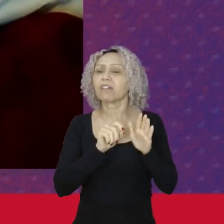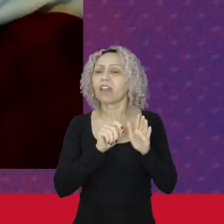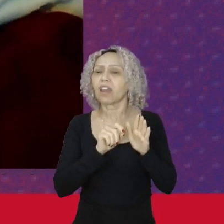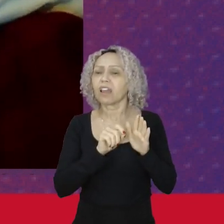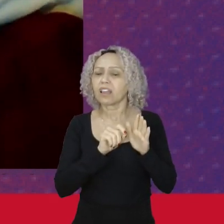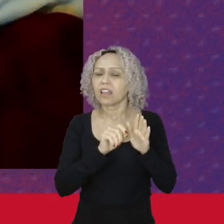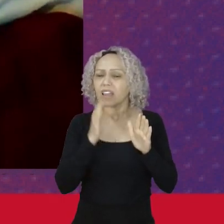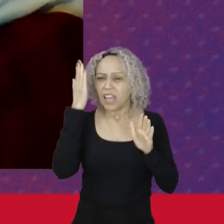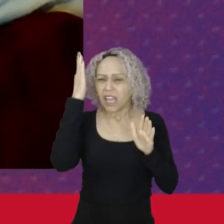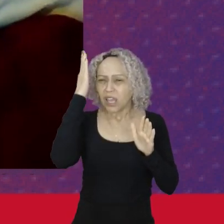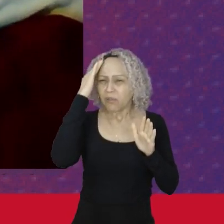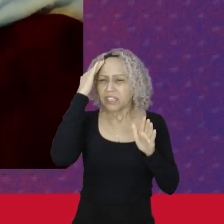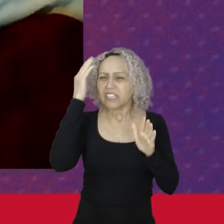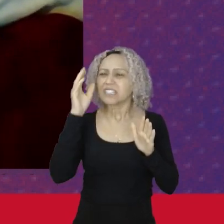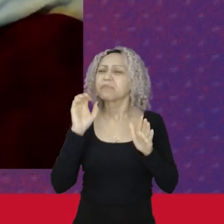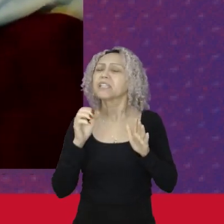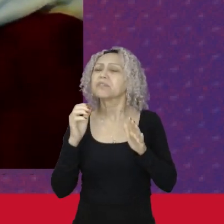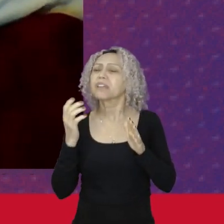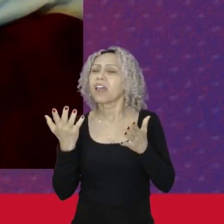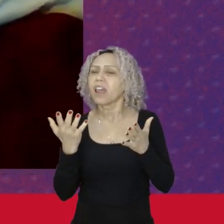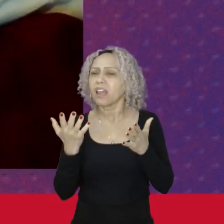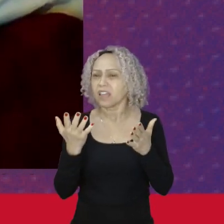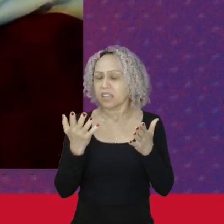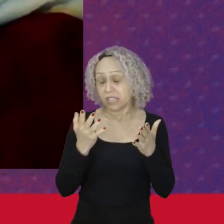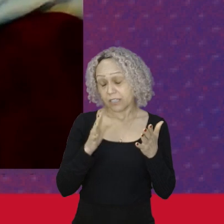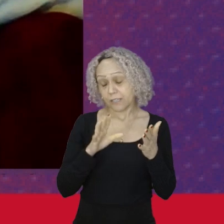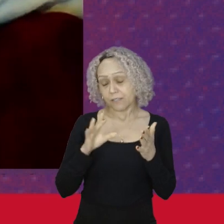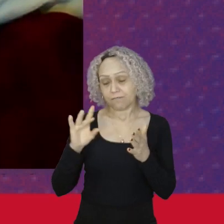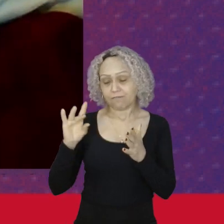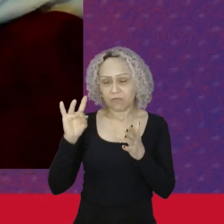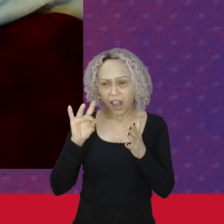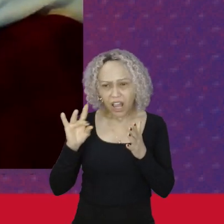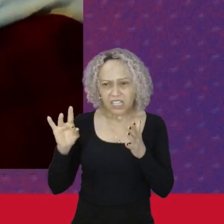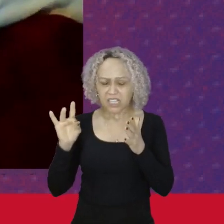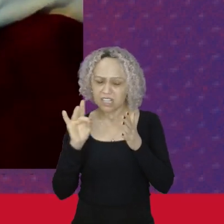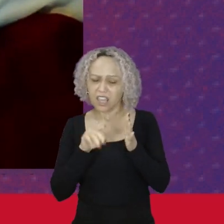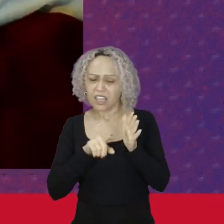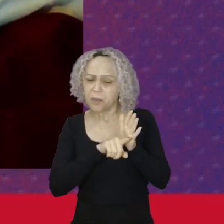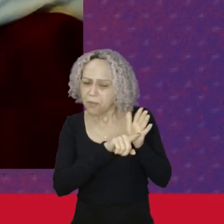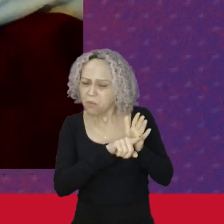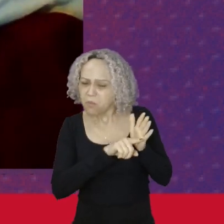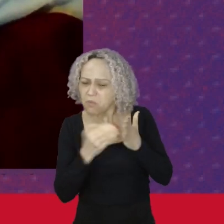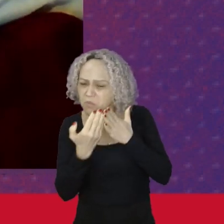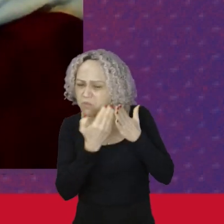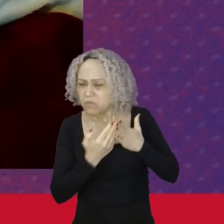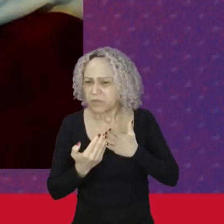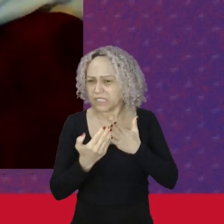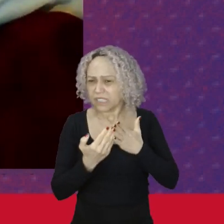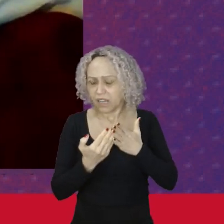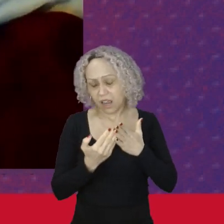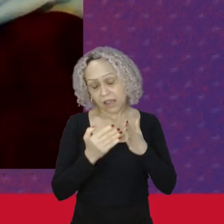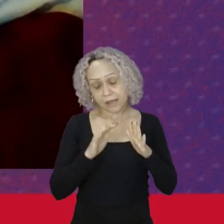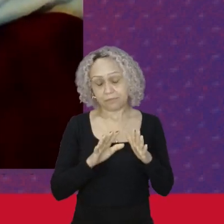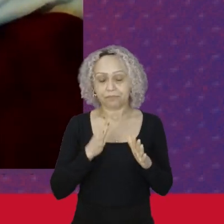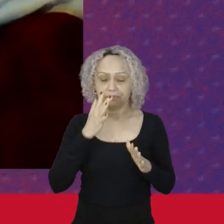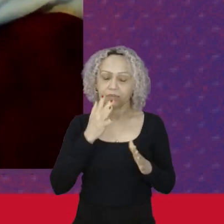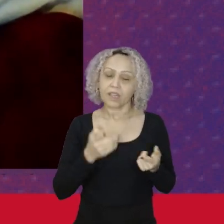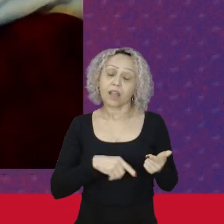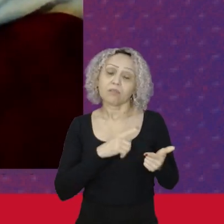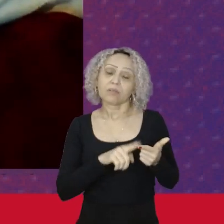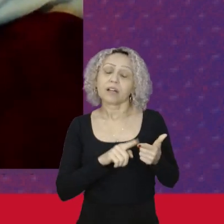a concepção científica da deficiência, que deixa de ser vista como um